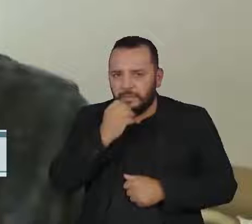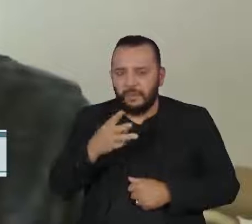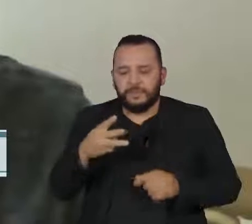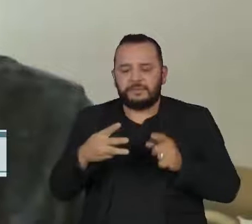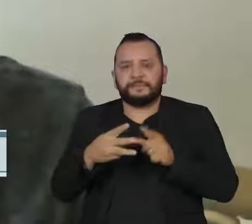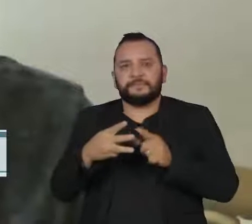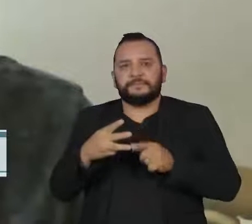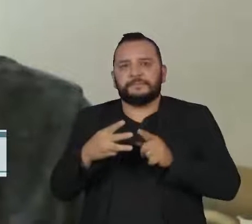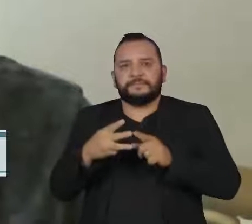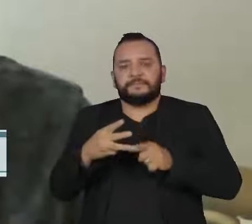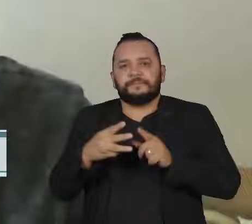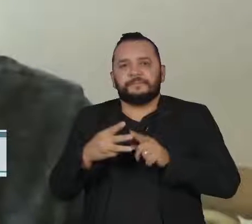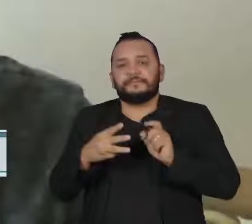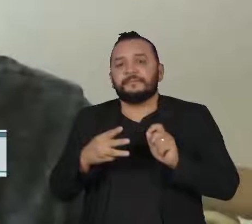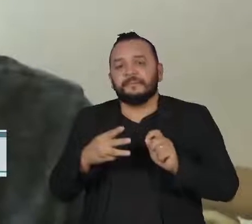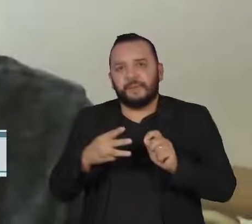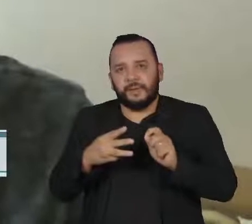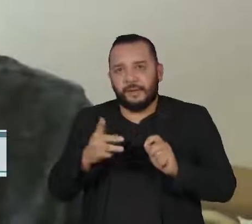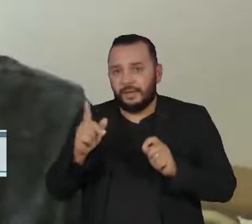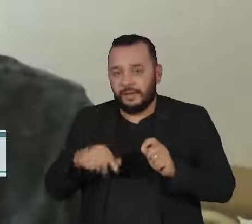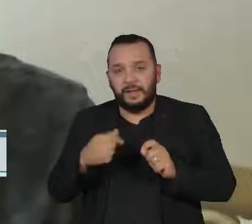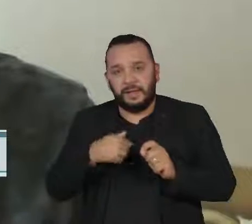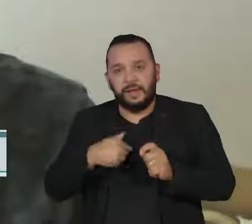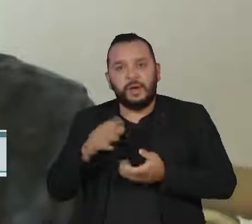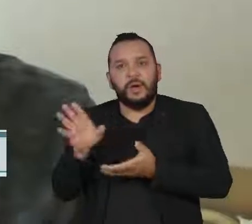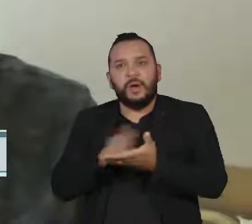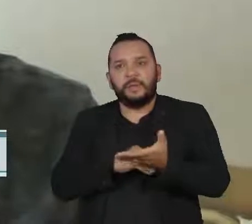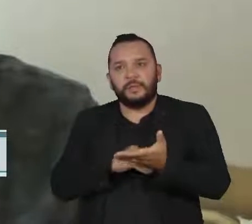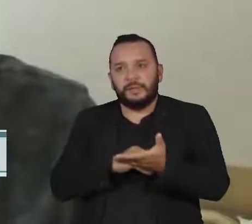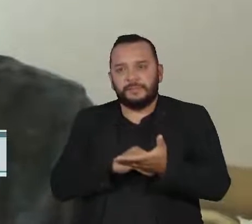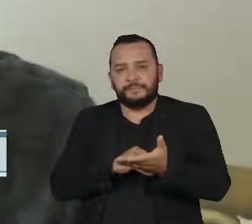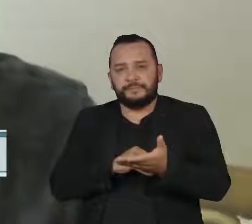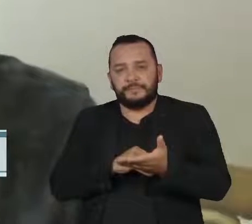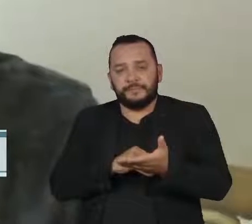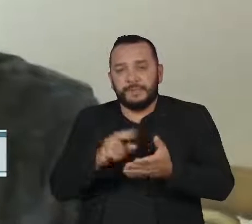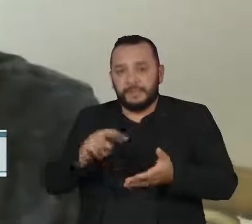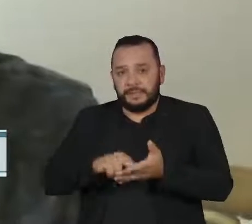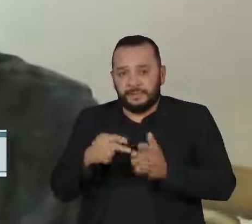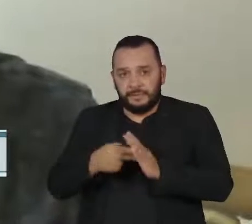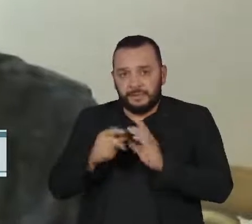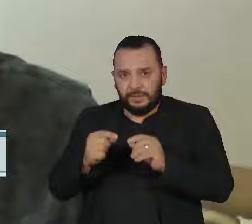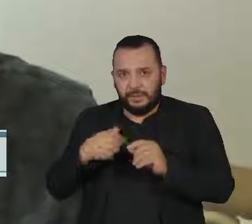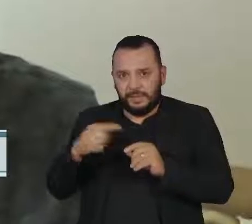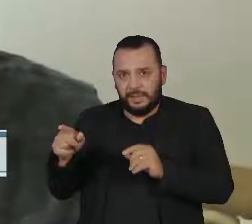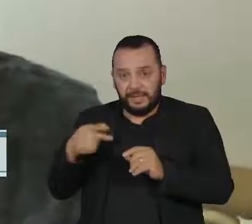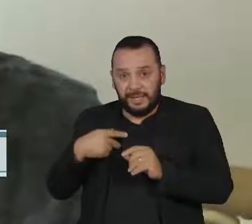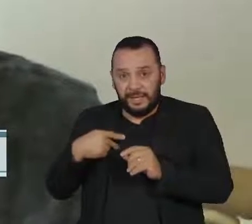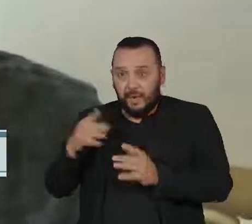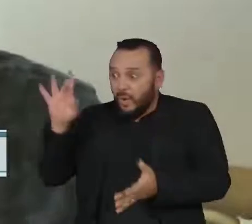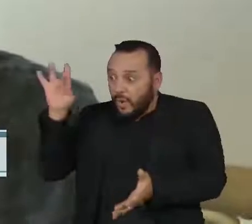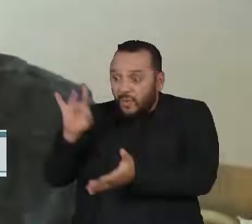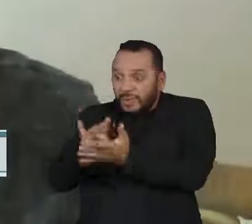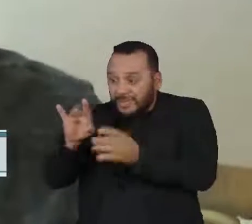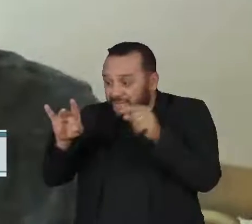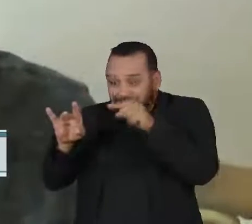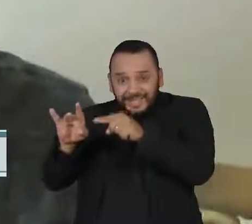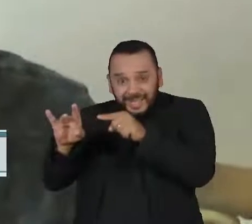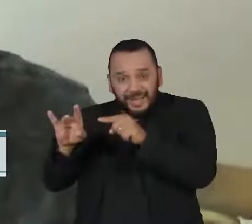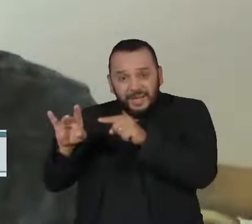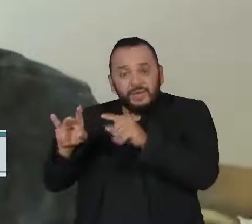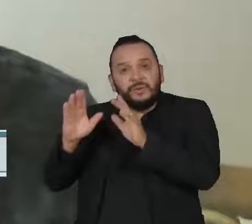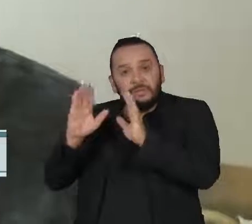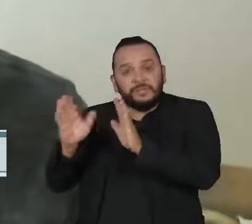temos 2 tipos de medicamentos chamados cópias. Uma vez que a patente do medicamento original vence,